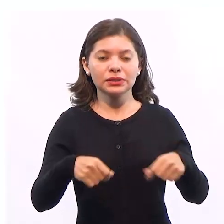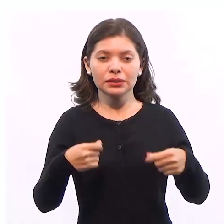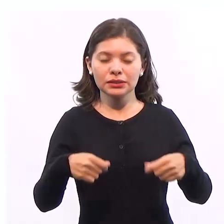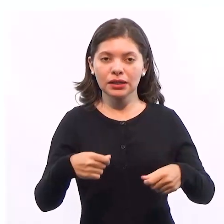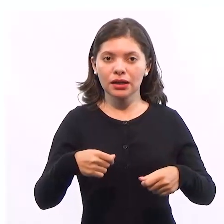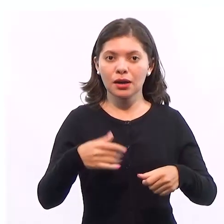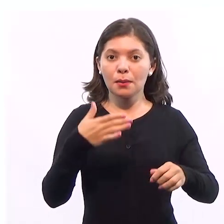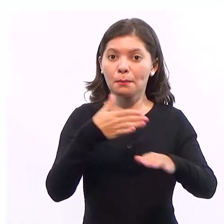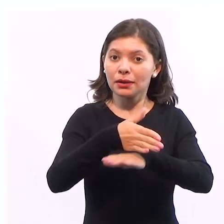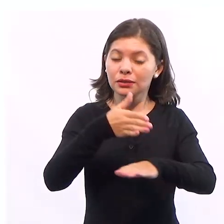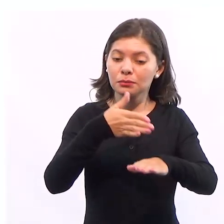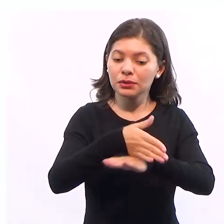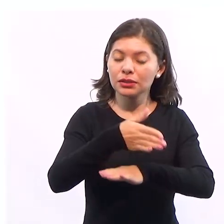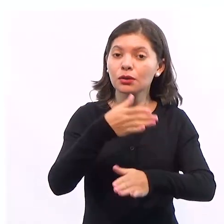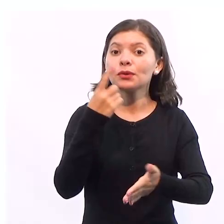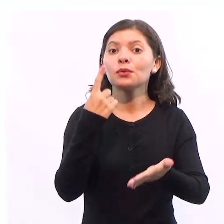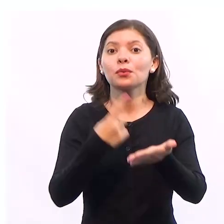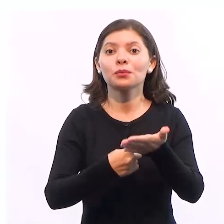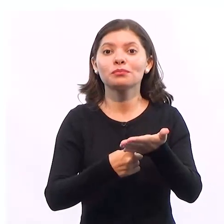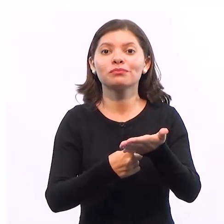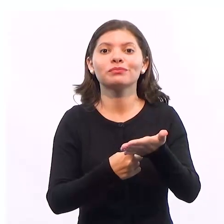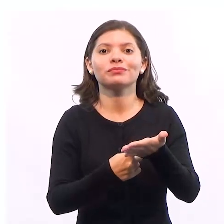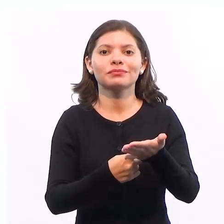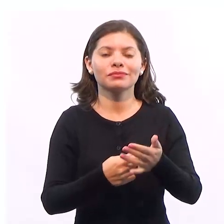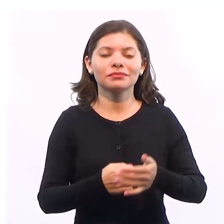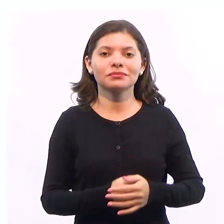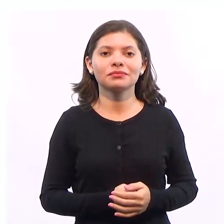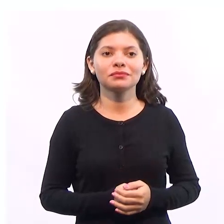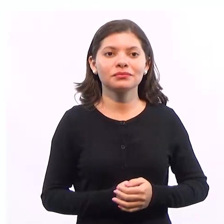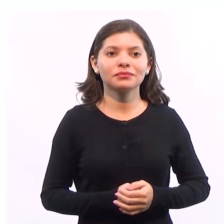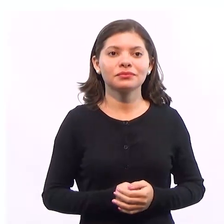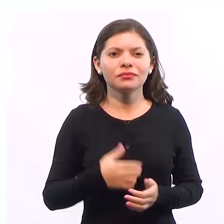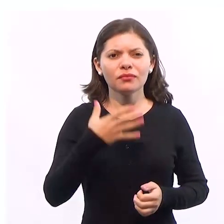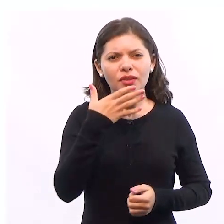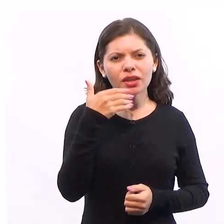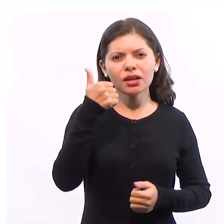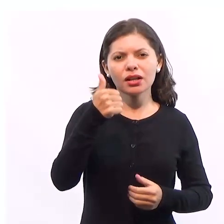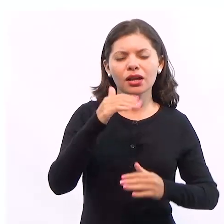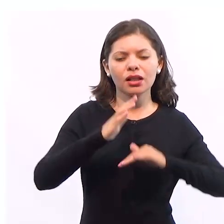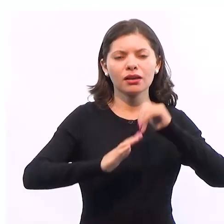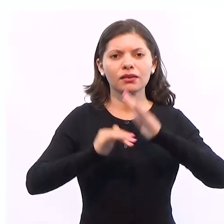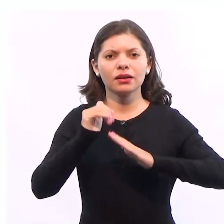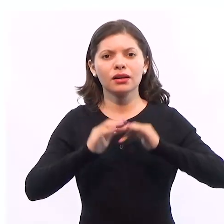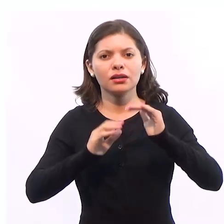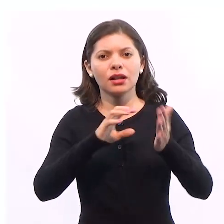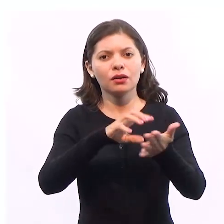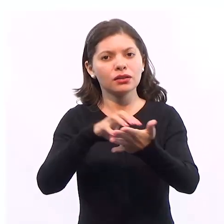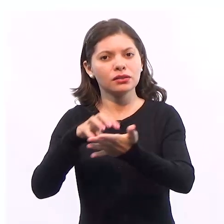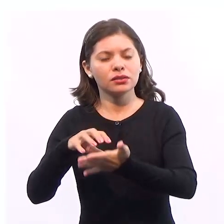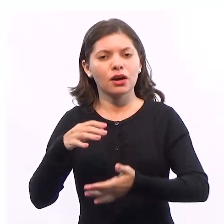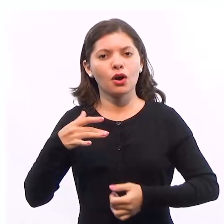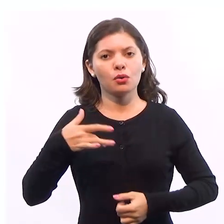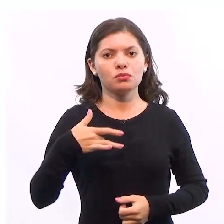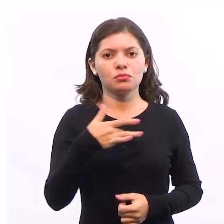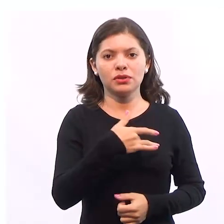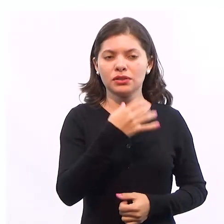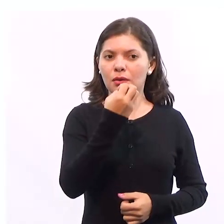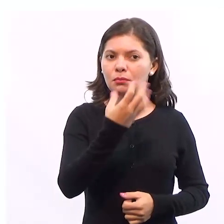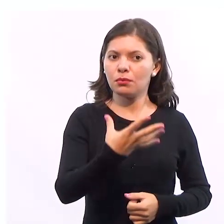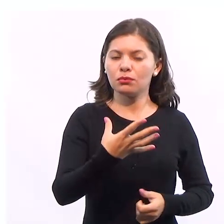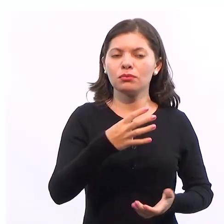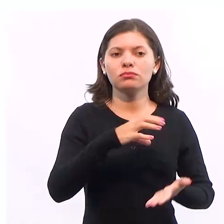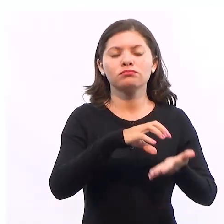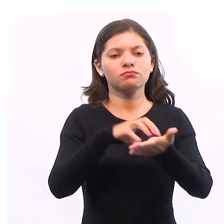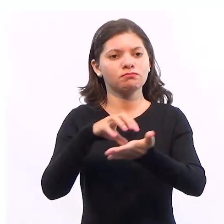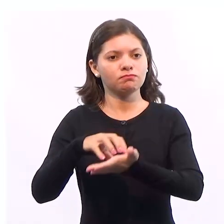tá? A necessidade de participação e de comprometimento, tá? A melhoria da eficácia organizacional